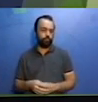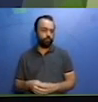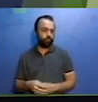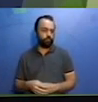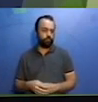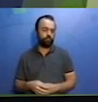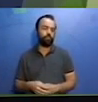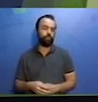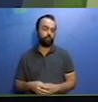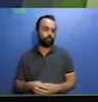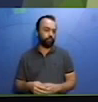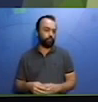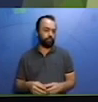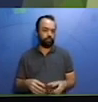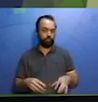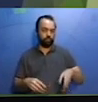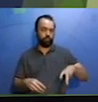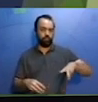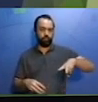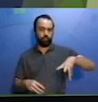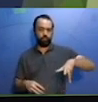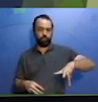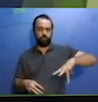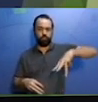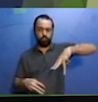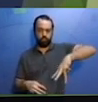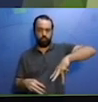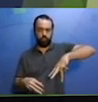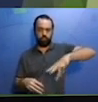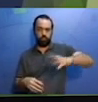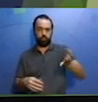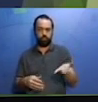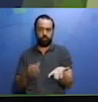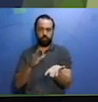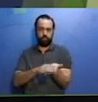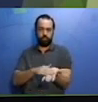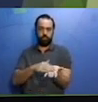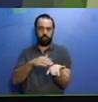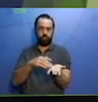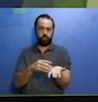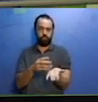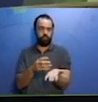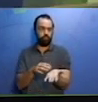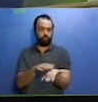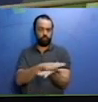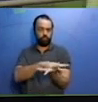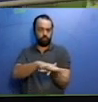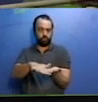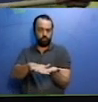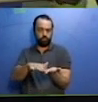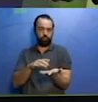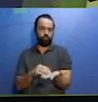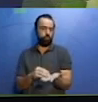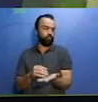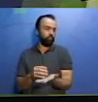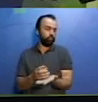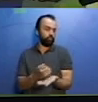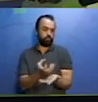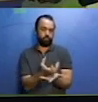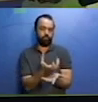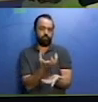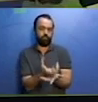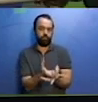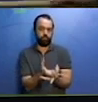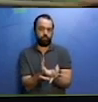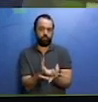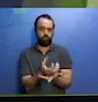nós temos aqui o tripé, que ele funciona como um suporte para a tela de amianto e o balão de destilação. O tripé é